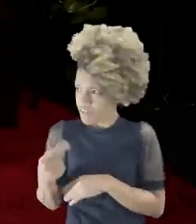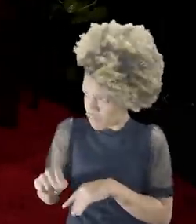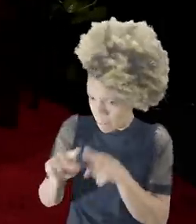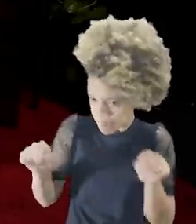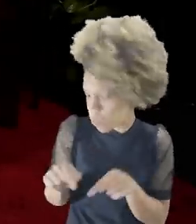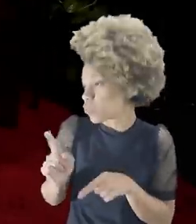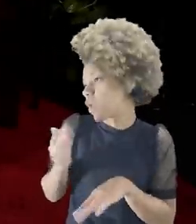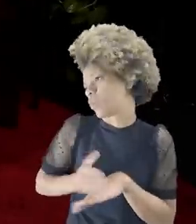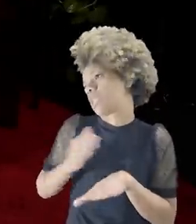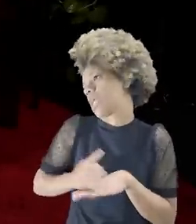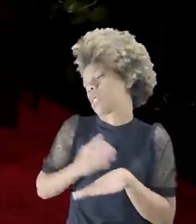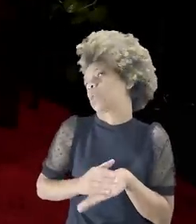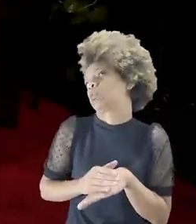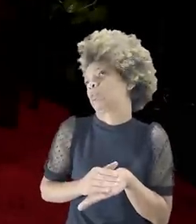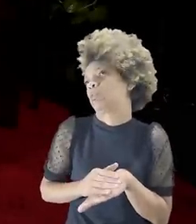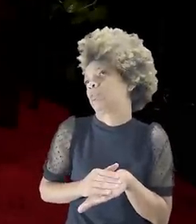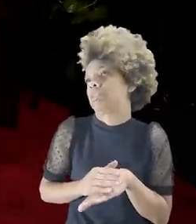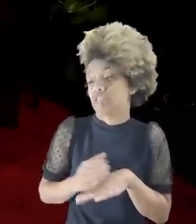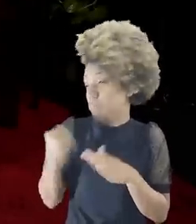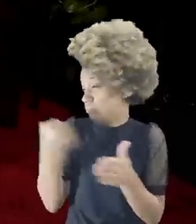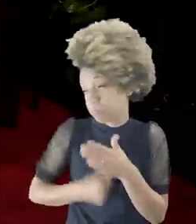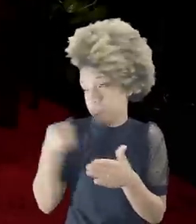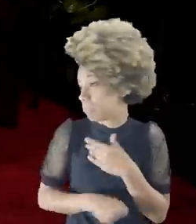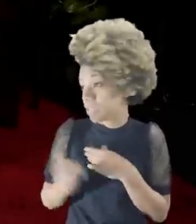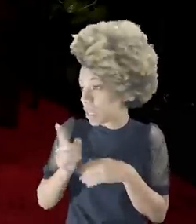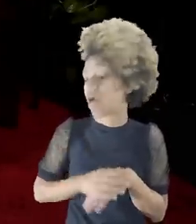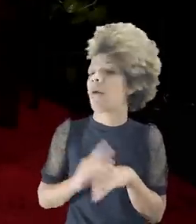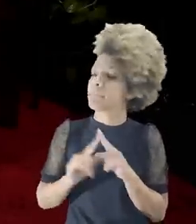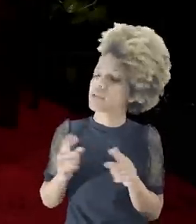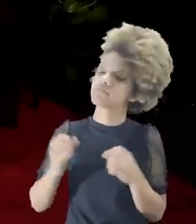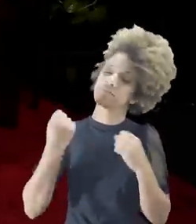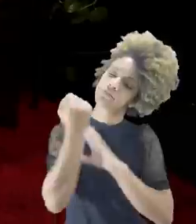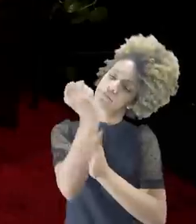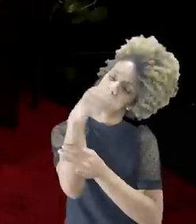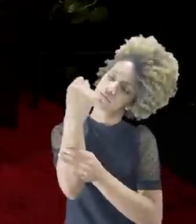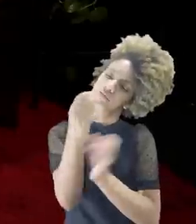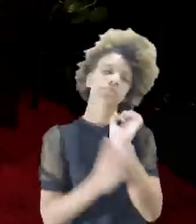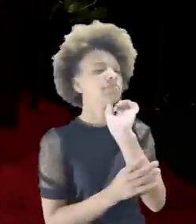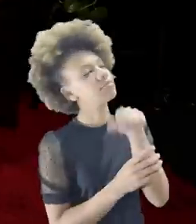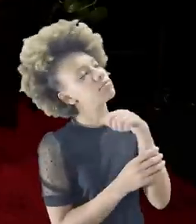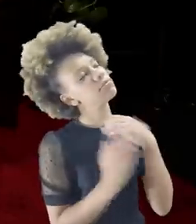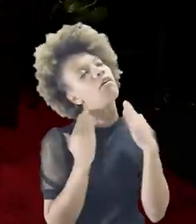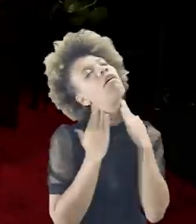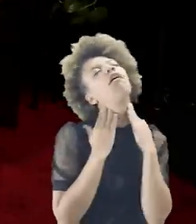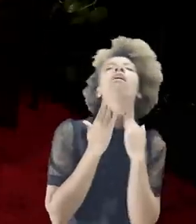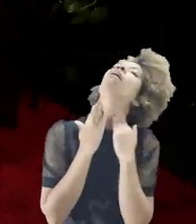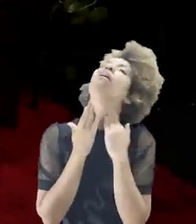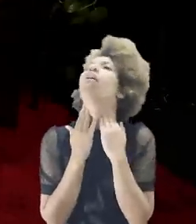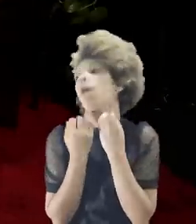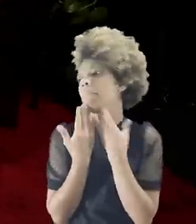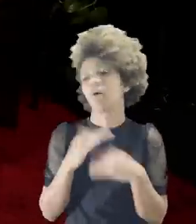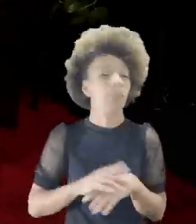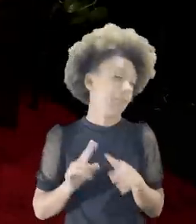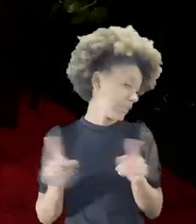para fazer um treino daquele treino porrar não vai dar uma alongada uma corrida é bom por mais que